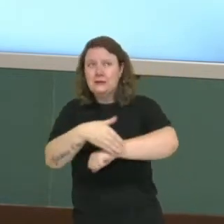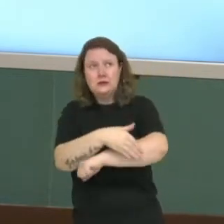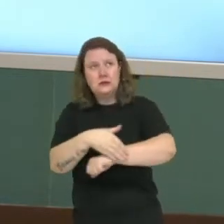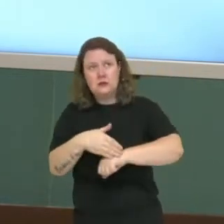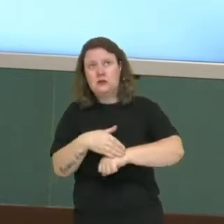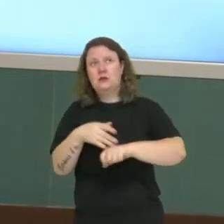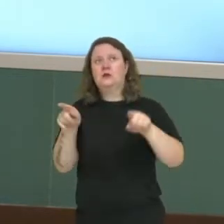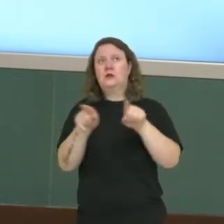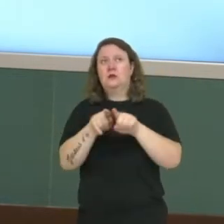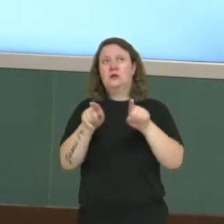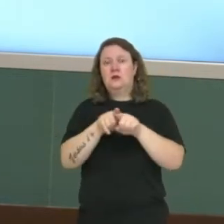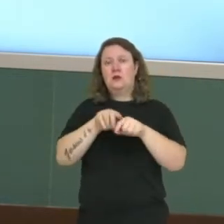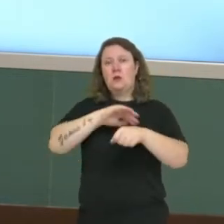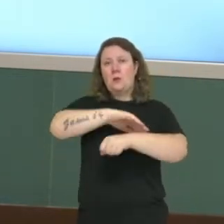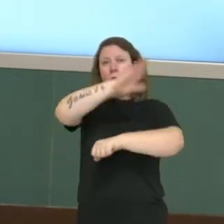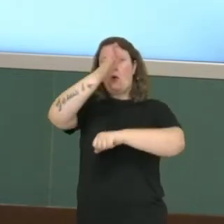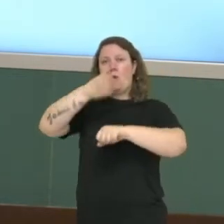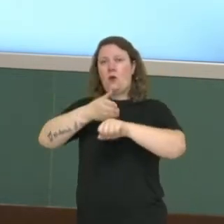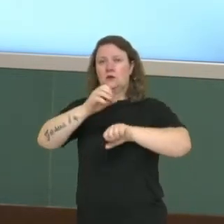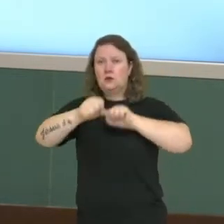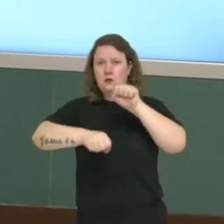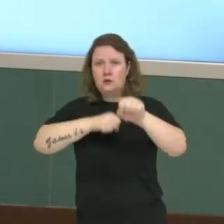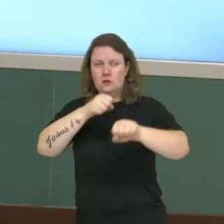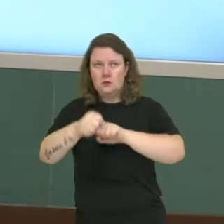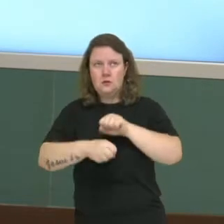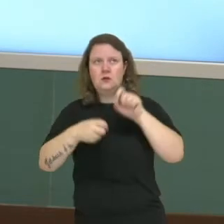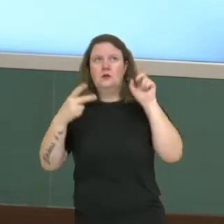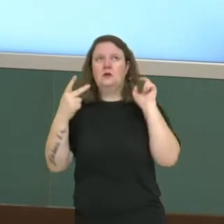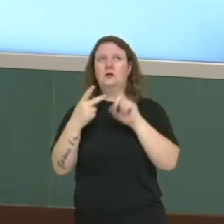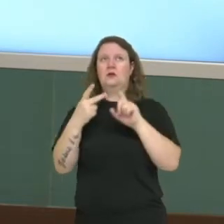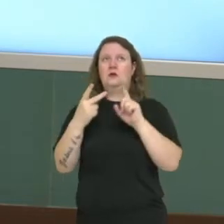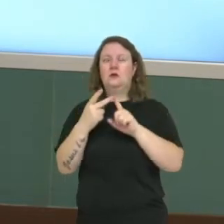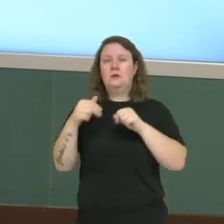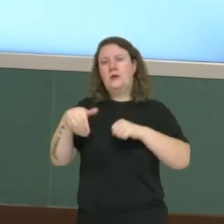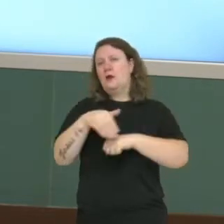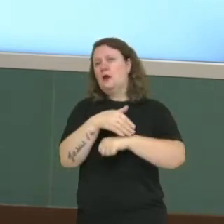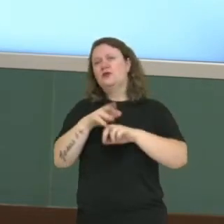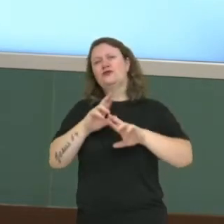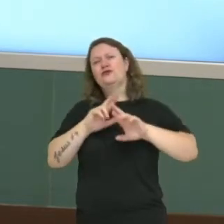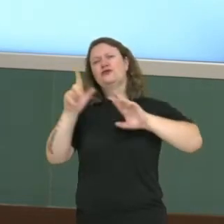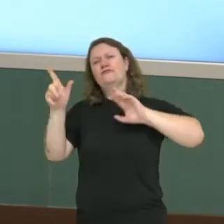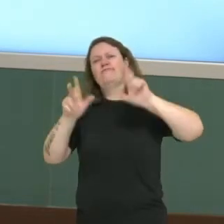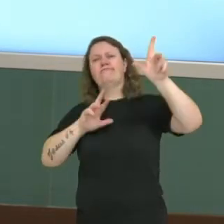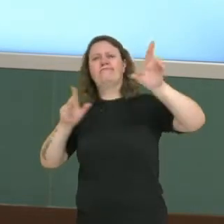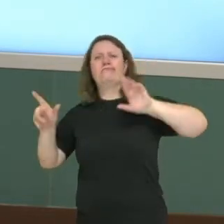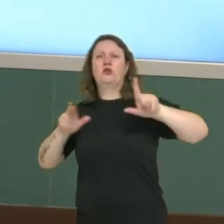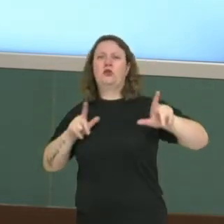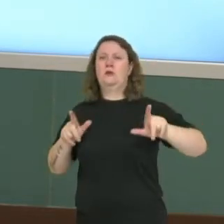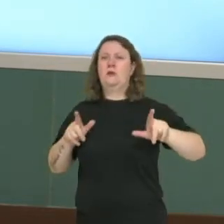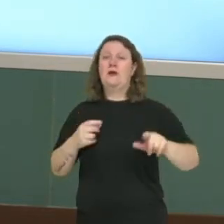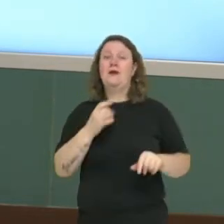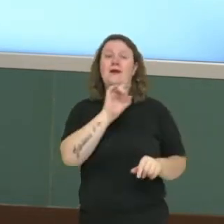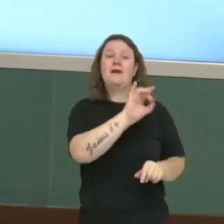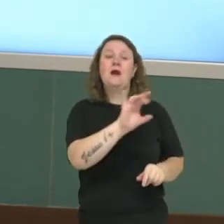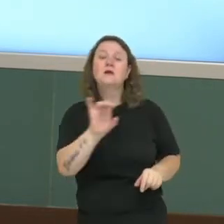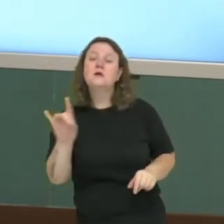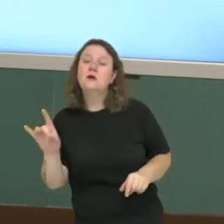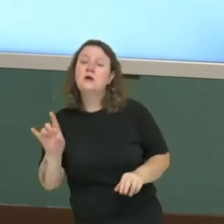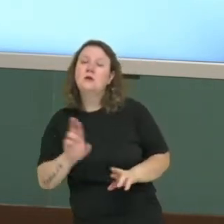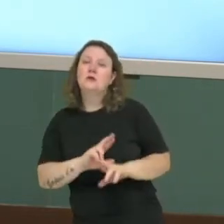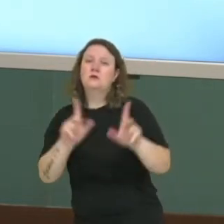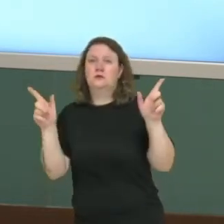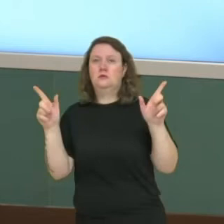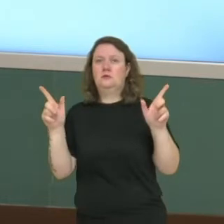da bicicleta do mountain bike. E a bicicleta do ciclismo de pista é diferente da bicicleta do ciclismo de estrada.